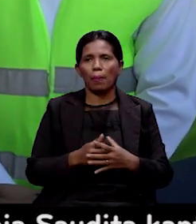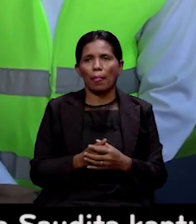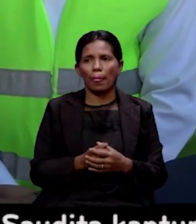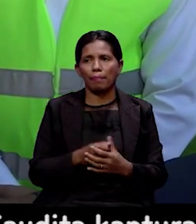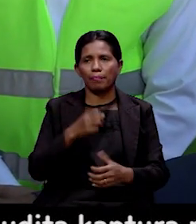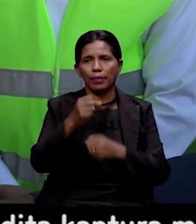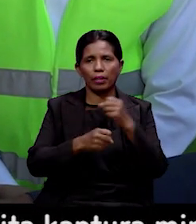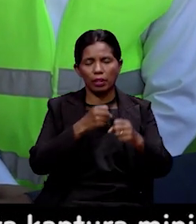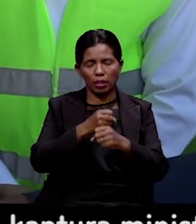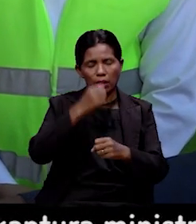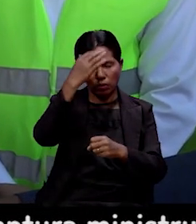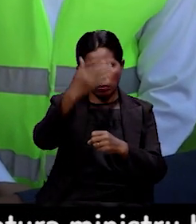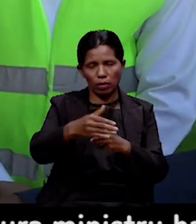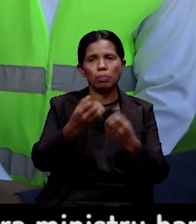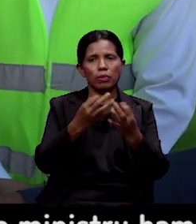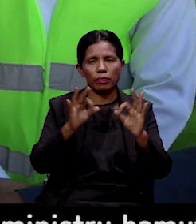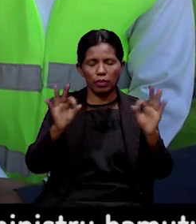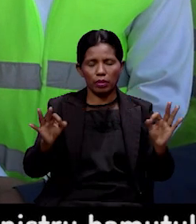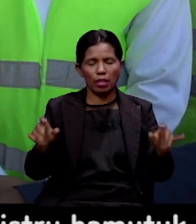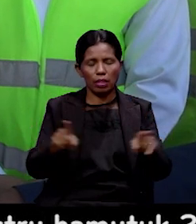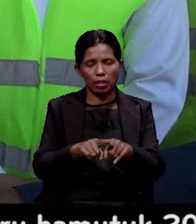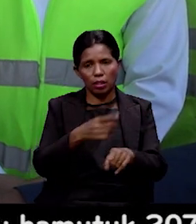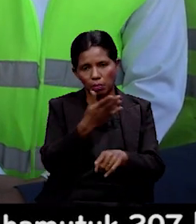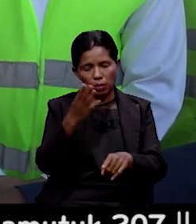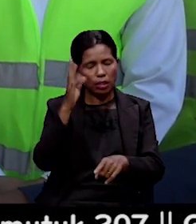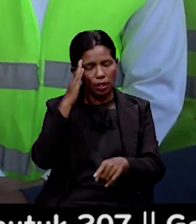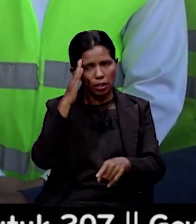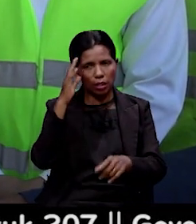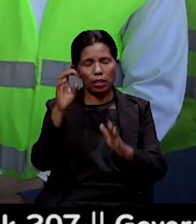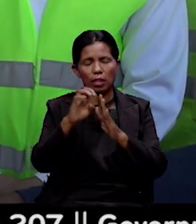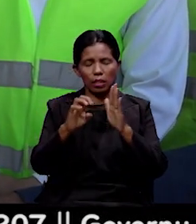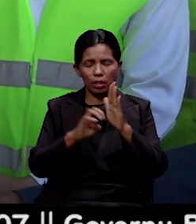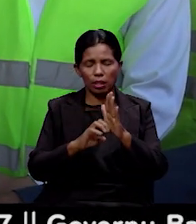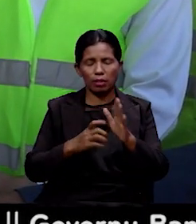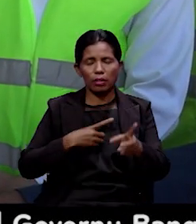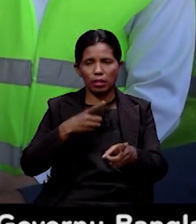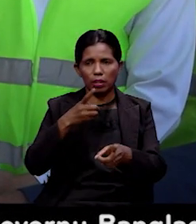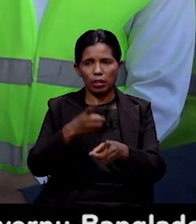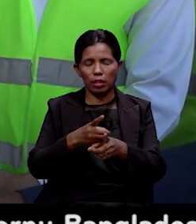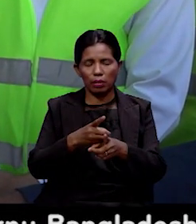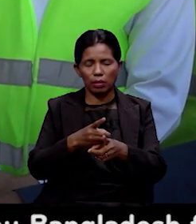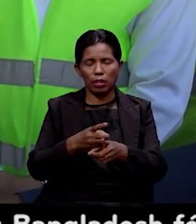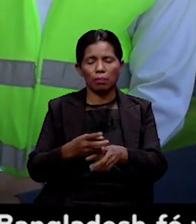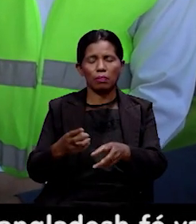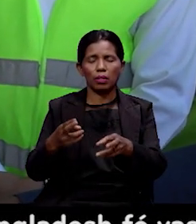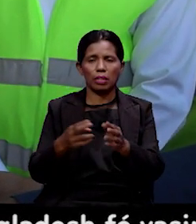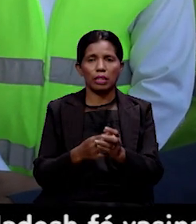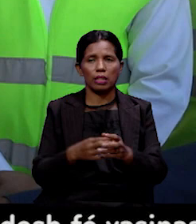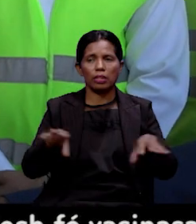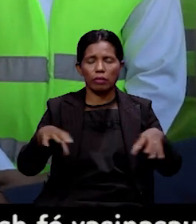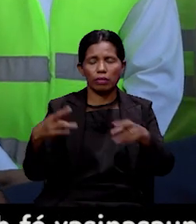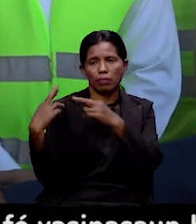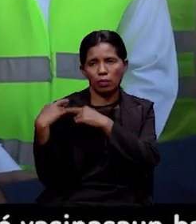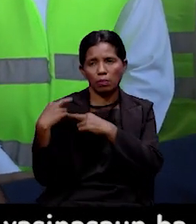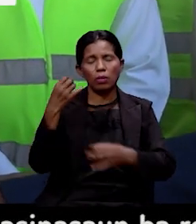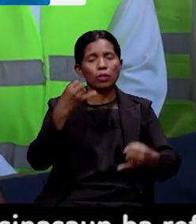tina oin berramata, tamane se ita bot sira tene, estar direito democrático ni ni pilar bo tira, maka setor justiça.